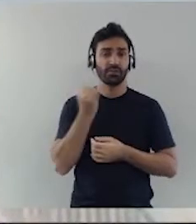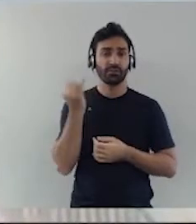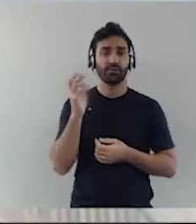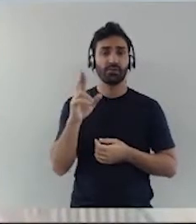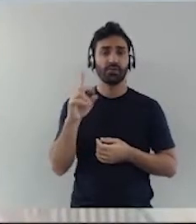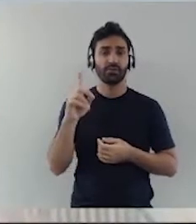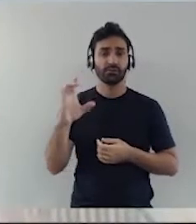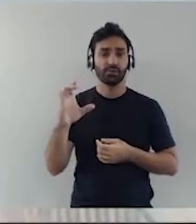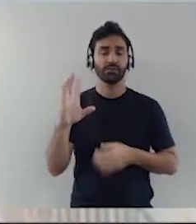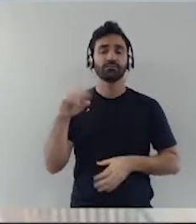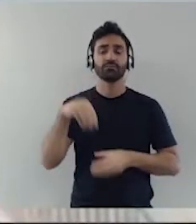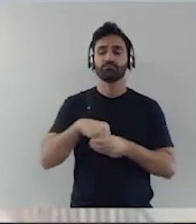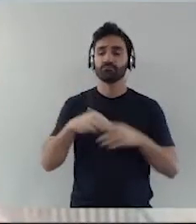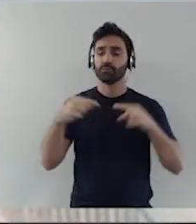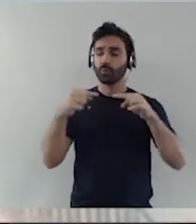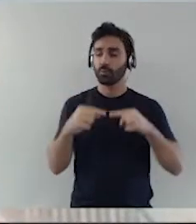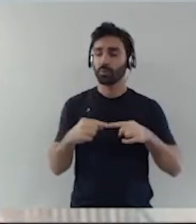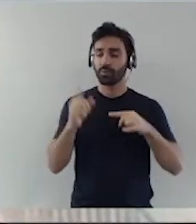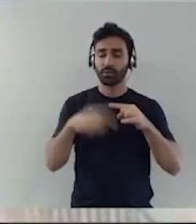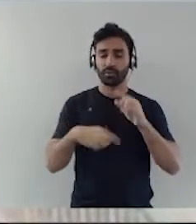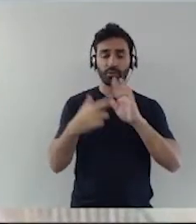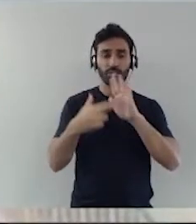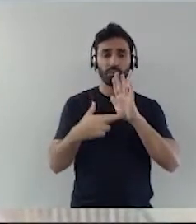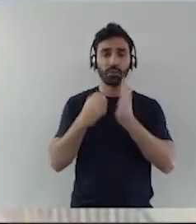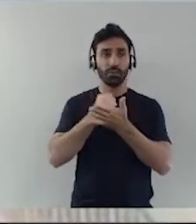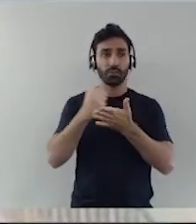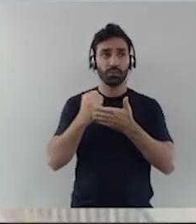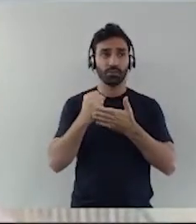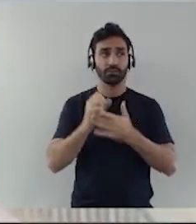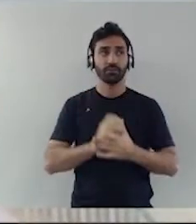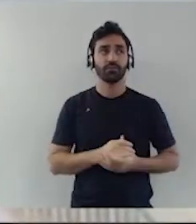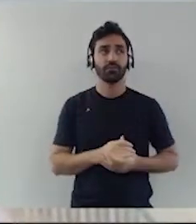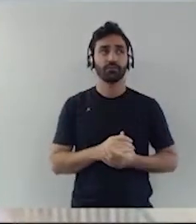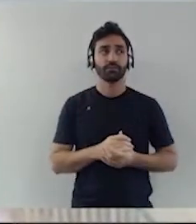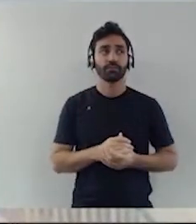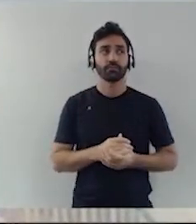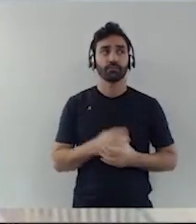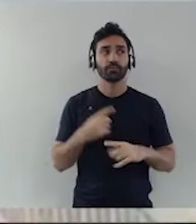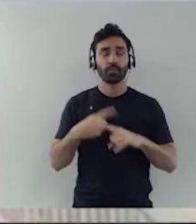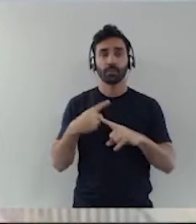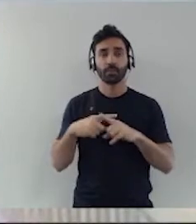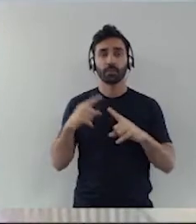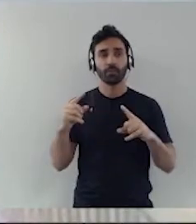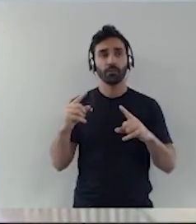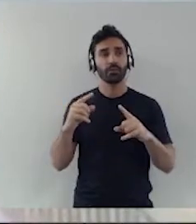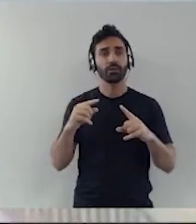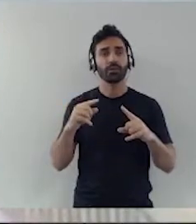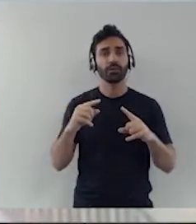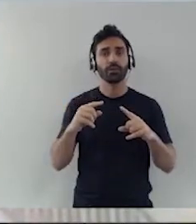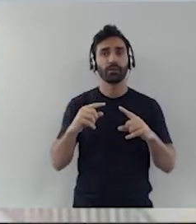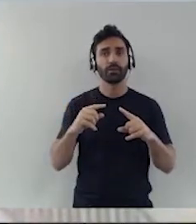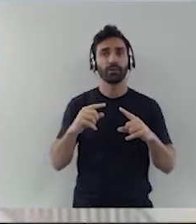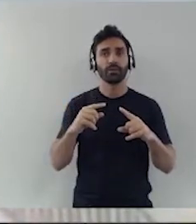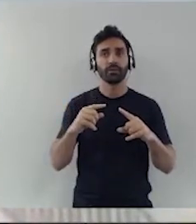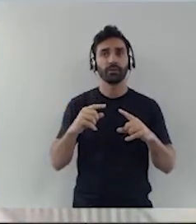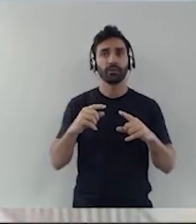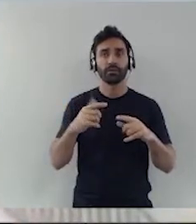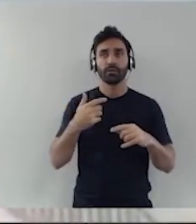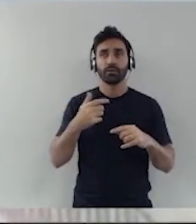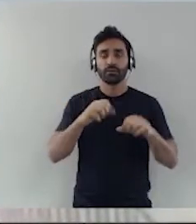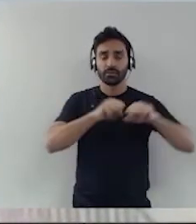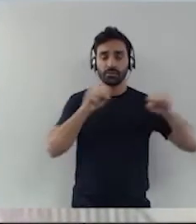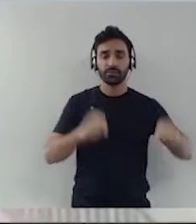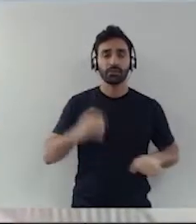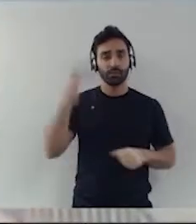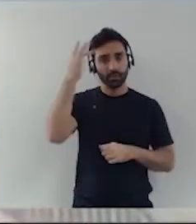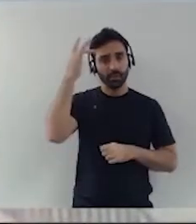está na matéria contratual, aonde ele dá um passo assertivo, porque ele moderniza o sistema na linha da